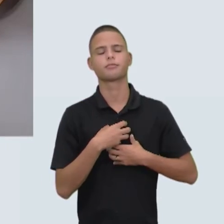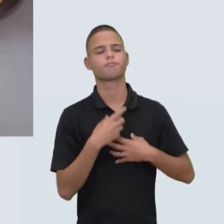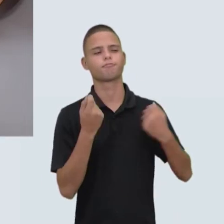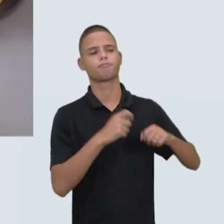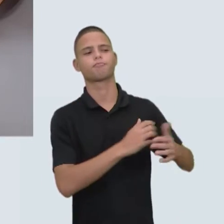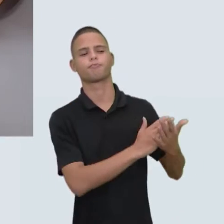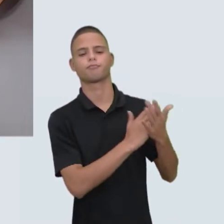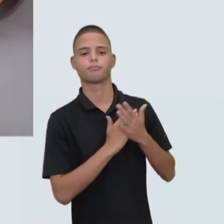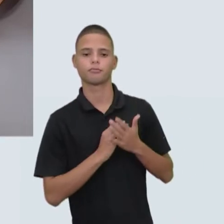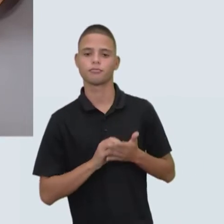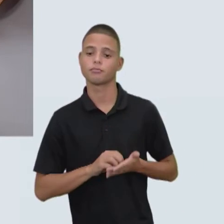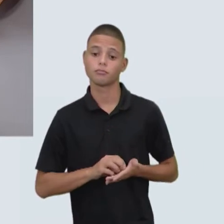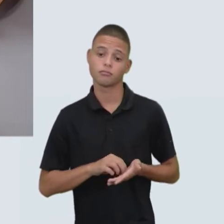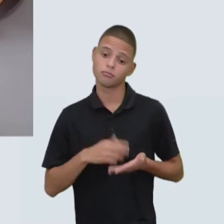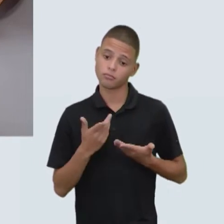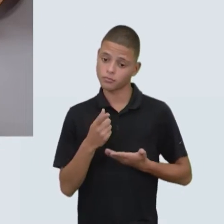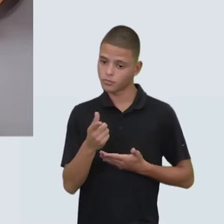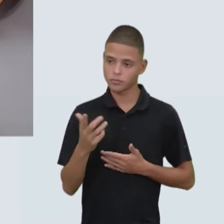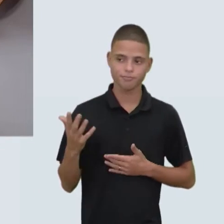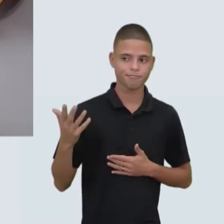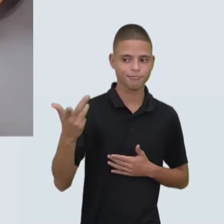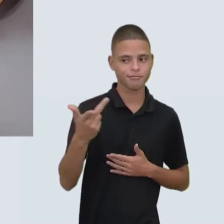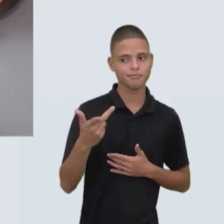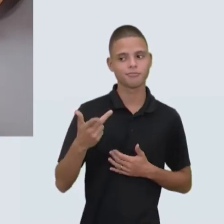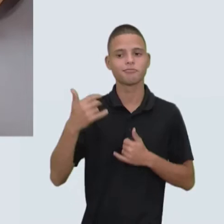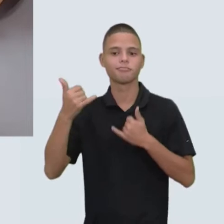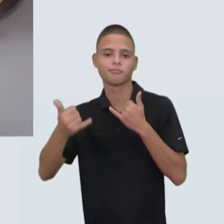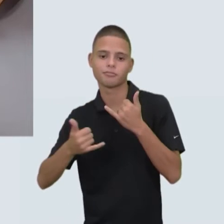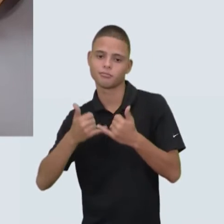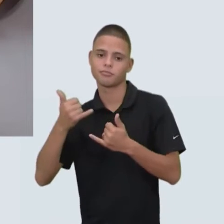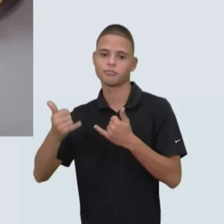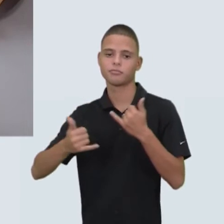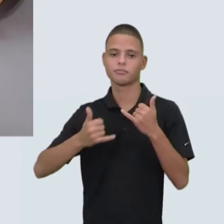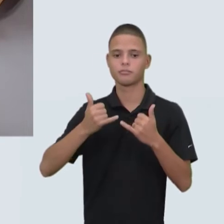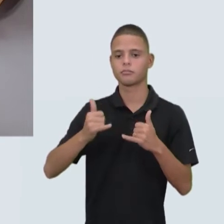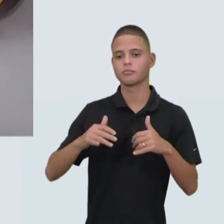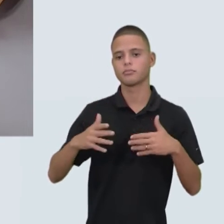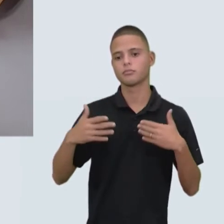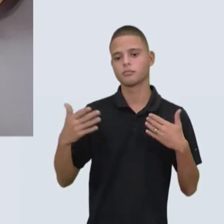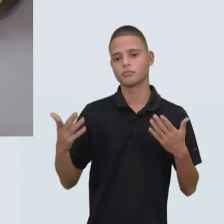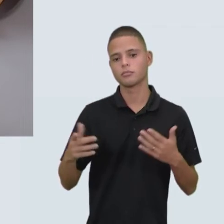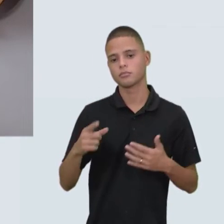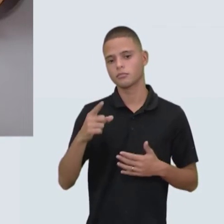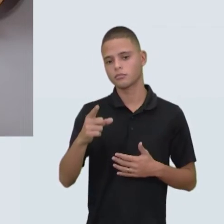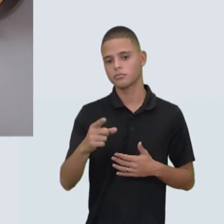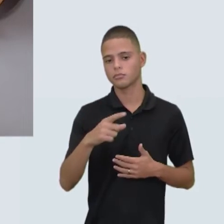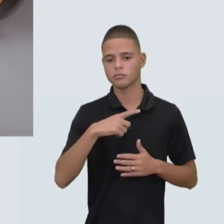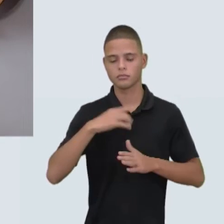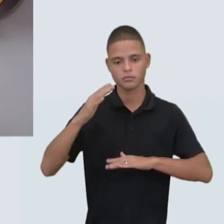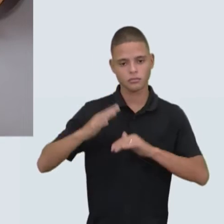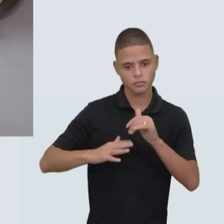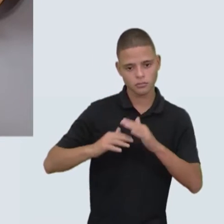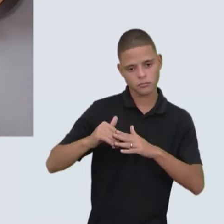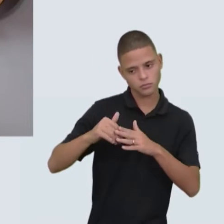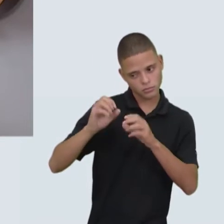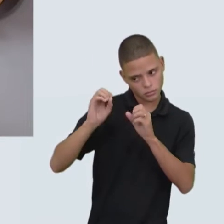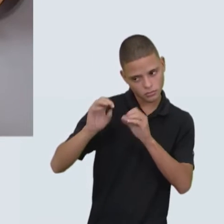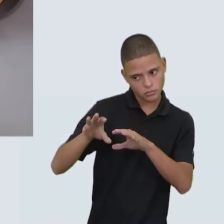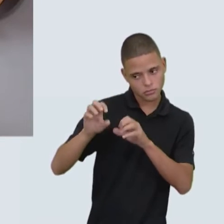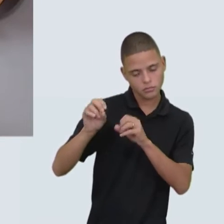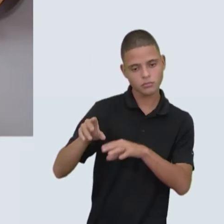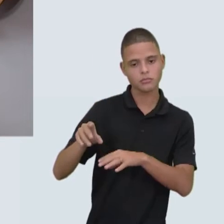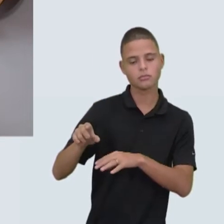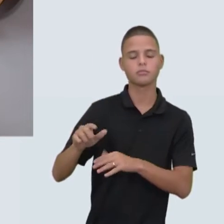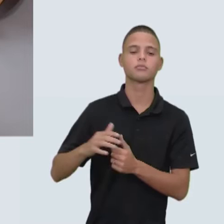Ou você entretém, né, diverte, não tem problema nenhum em fazer isso. Ou você dá algum conteúdo prático, você ensina alguma